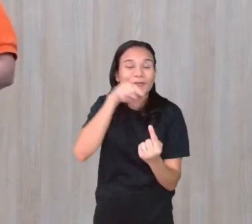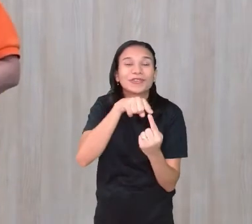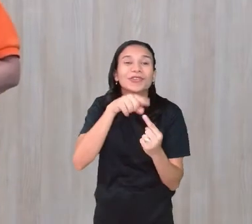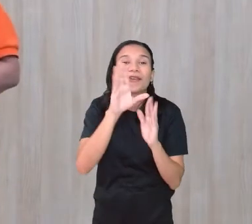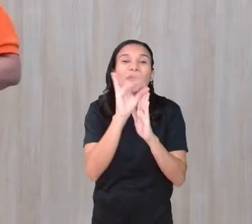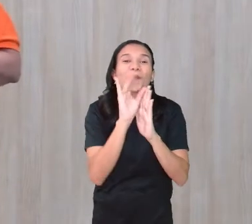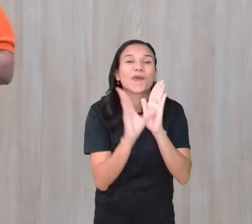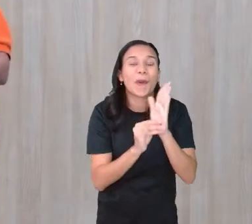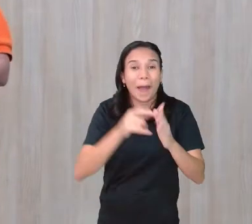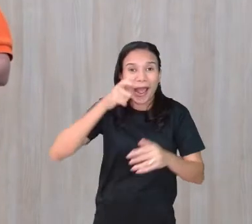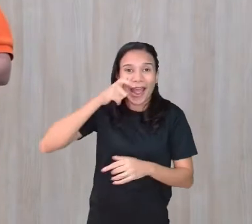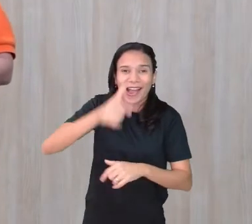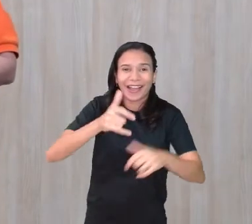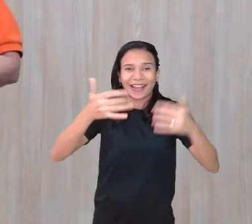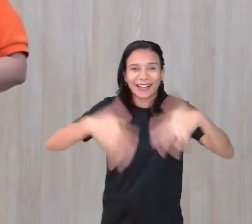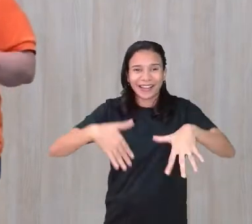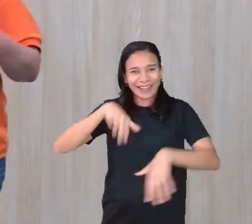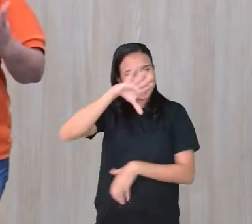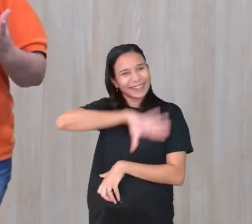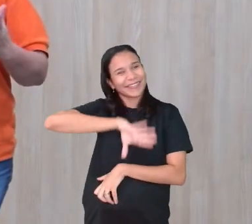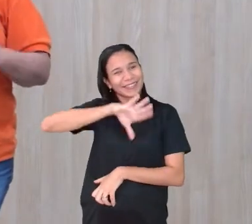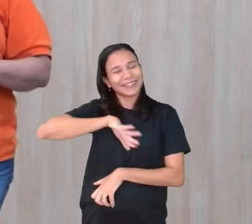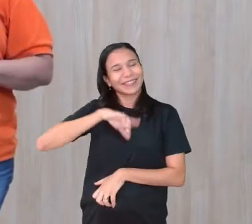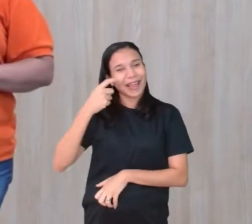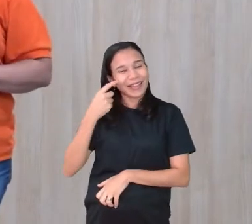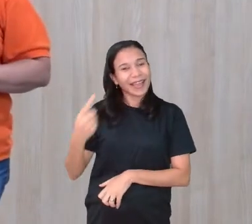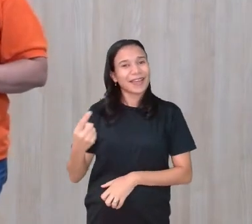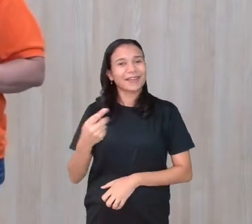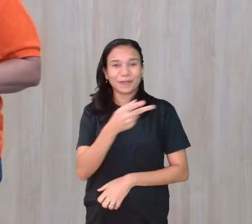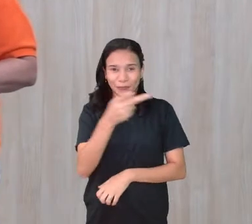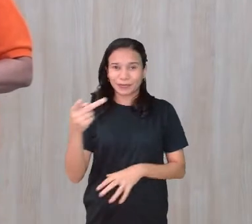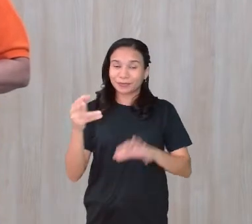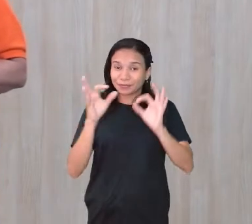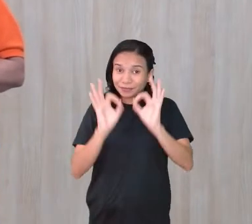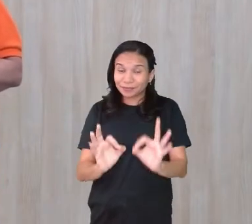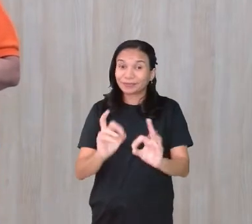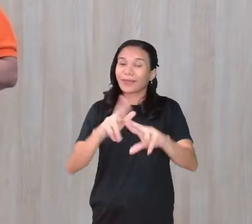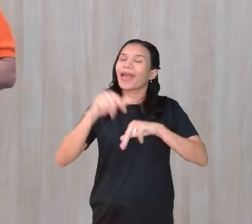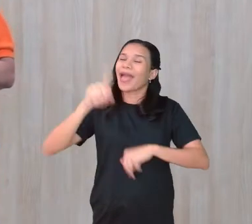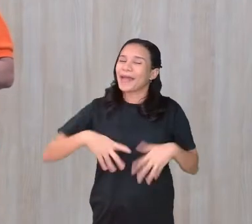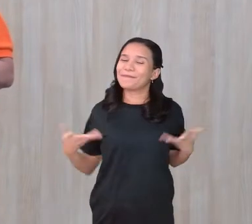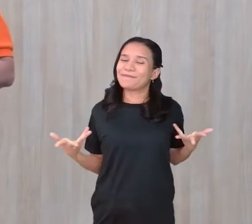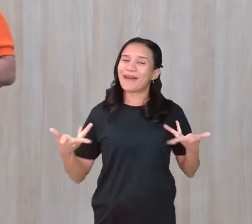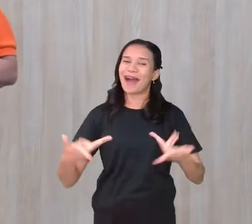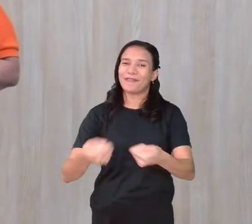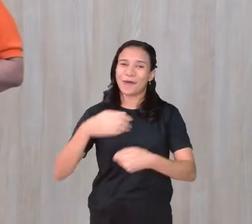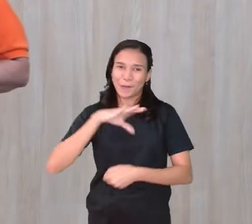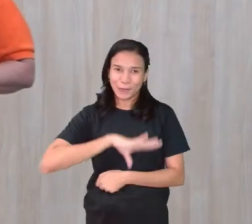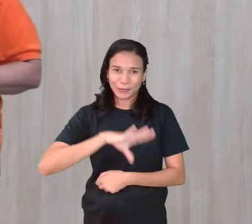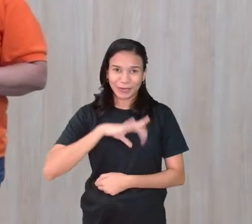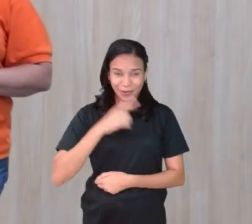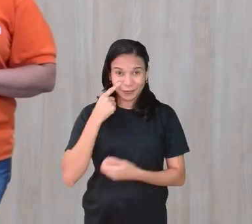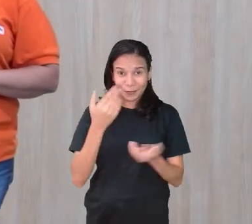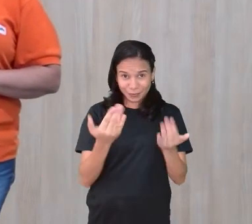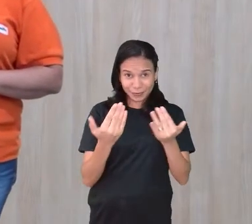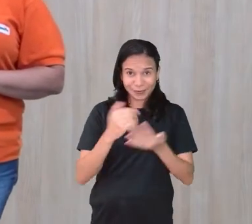conteúdo, que a disciplina de língua portuguesa seja assim para vocês, porque ela é maravilhosa. Então vamos